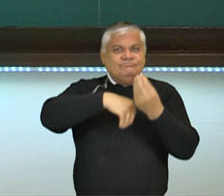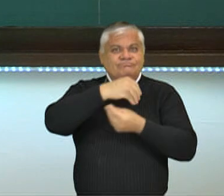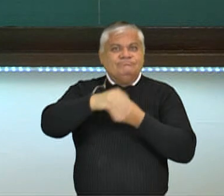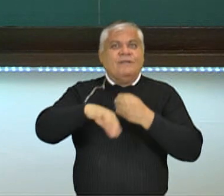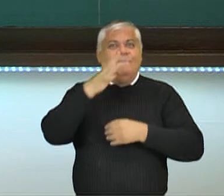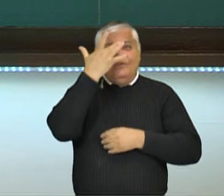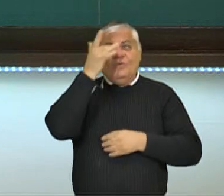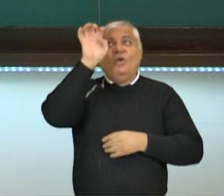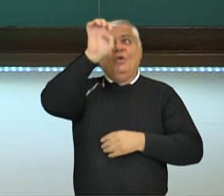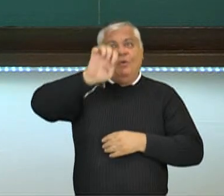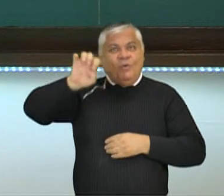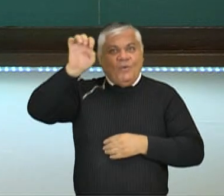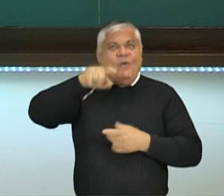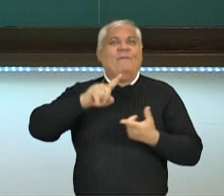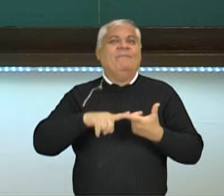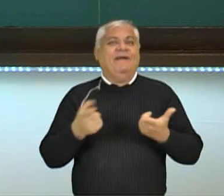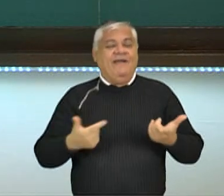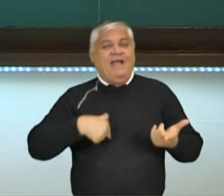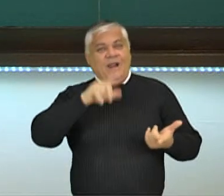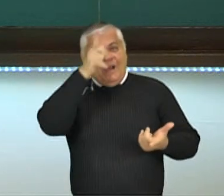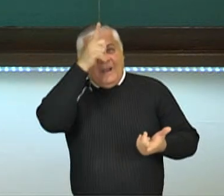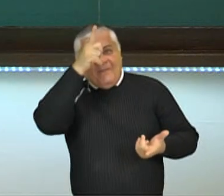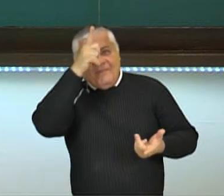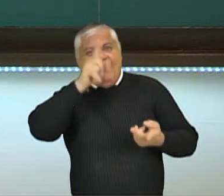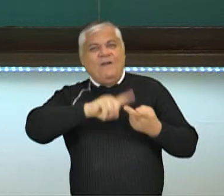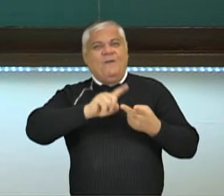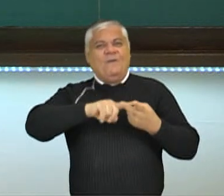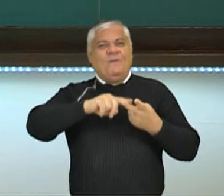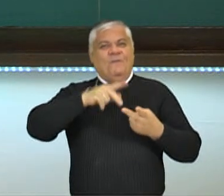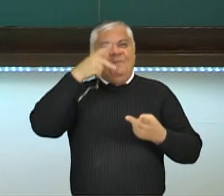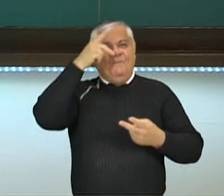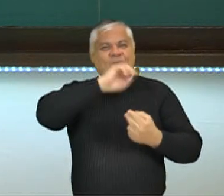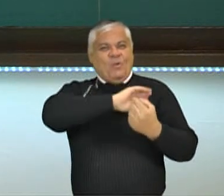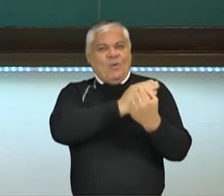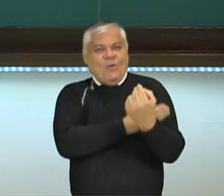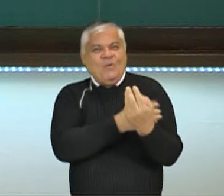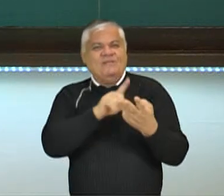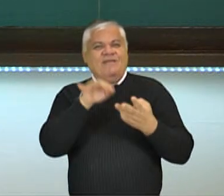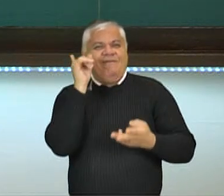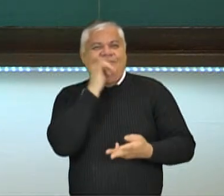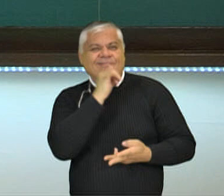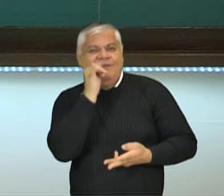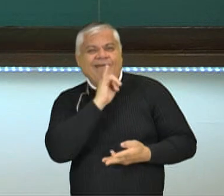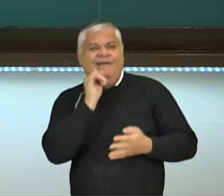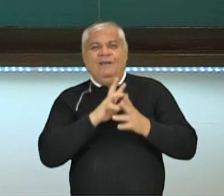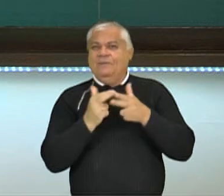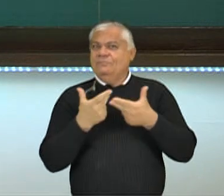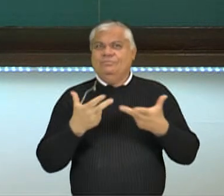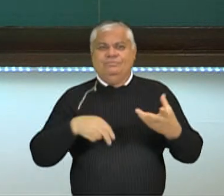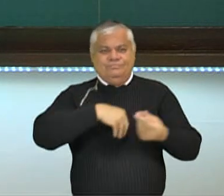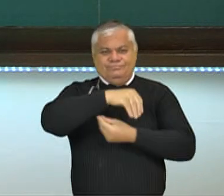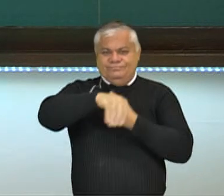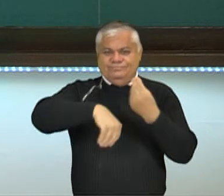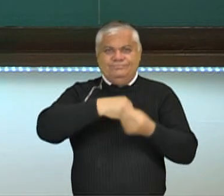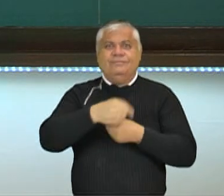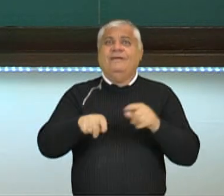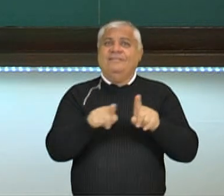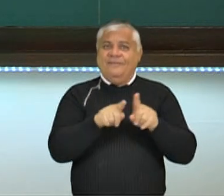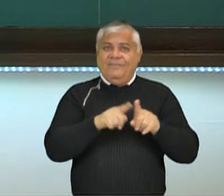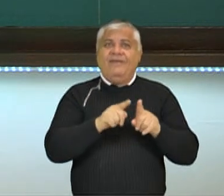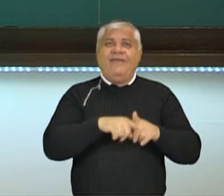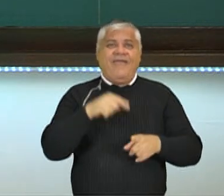da Europa, né? Como por exemplo os alemães, os poloneses, os italianos, além das pessoas asiáticas, né?